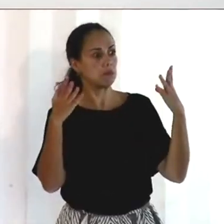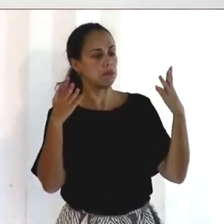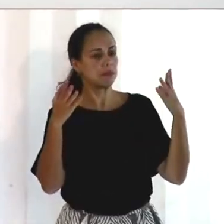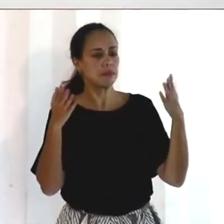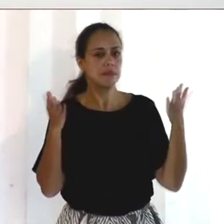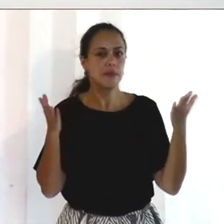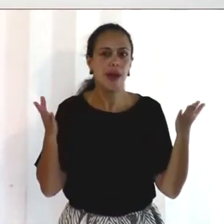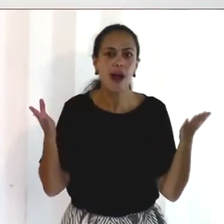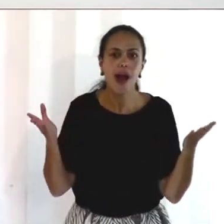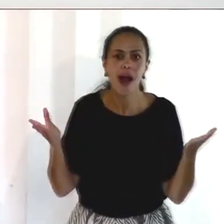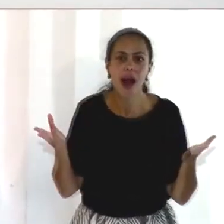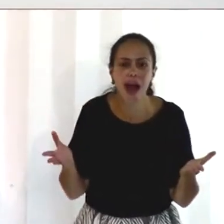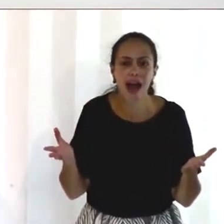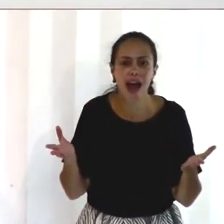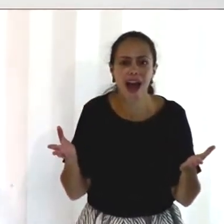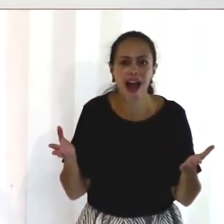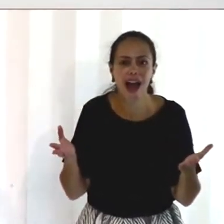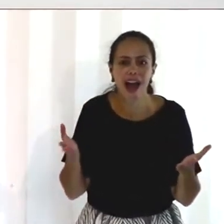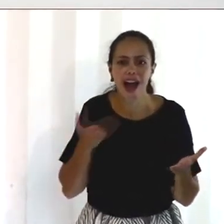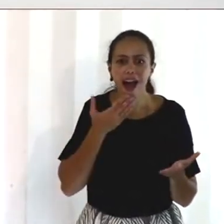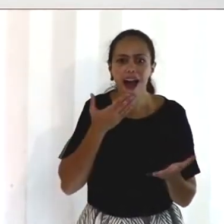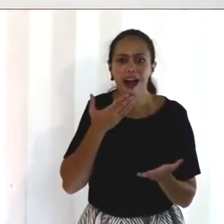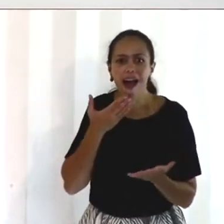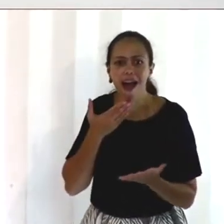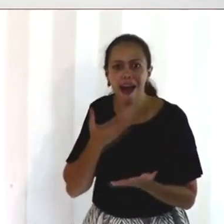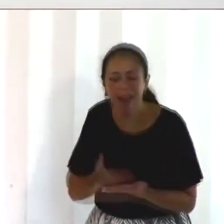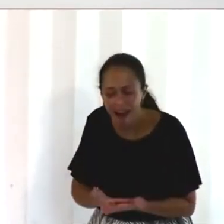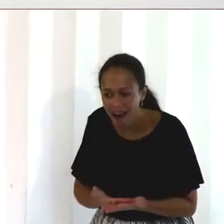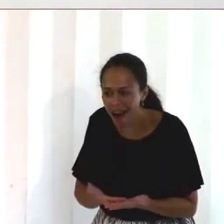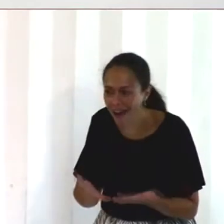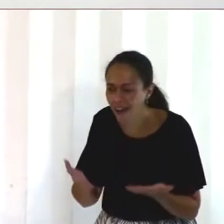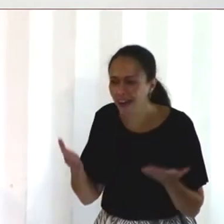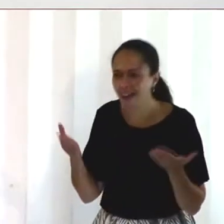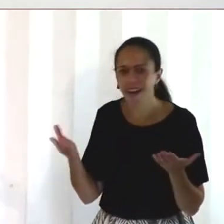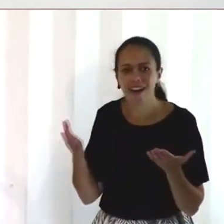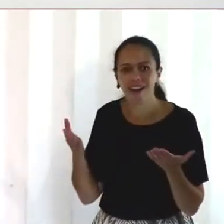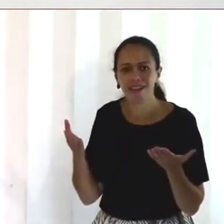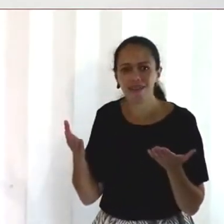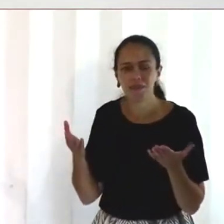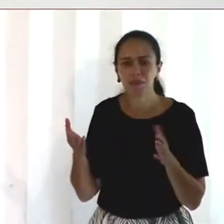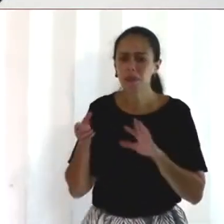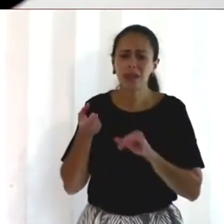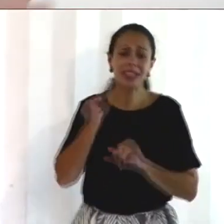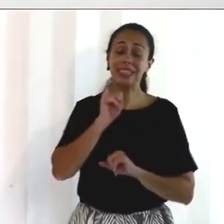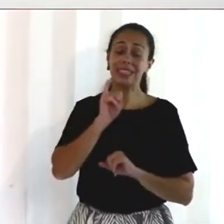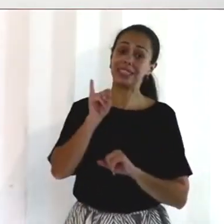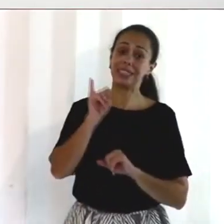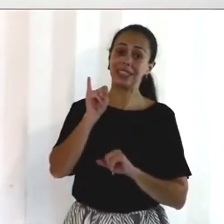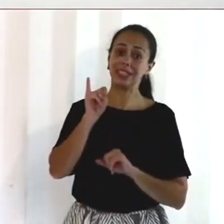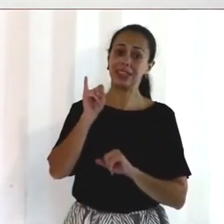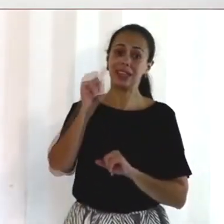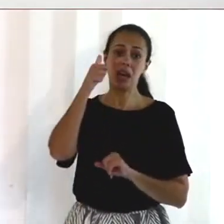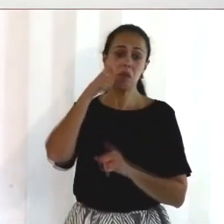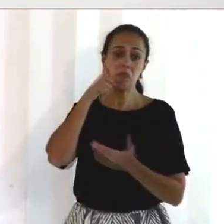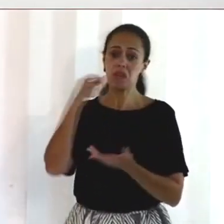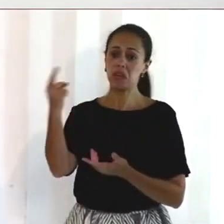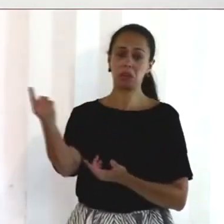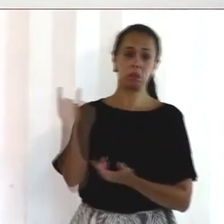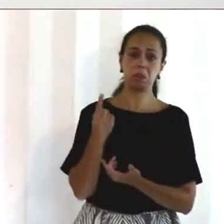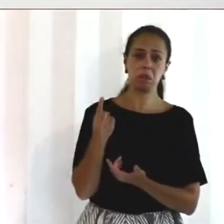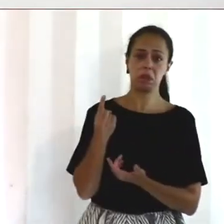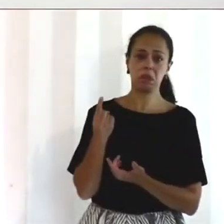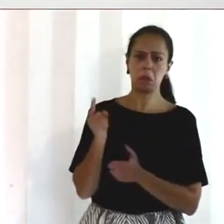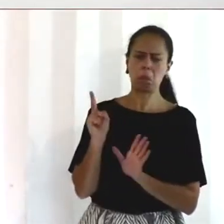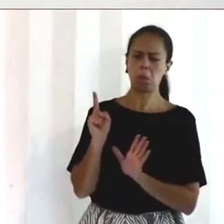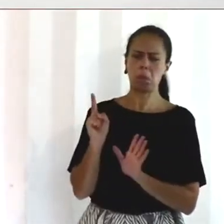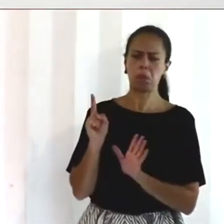se ela não traz esse feedback completamente inesperado, o que eu pensaria? Preguei em vão, mas